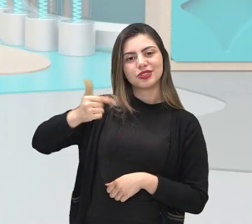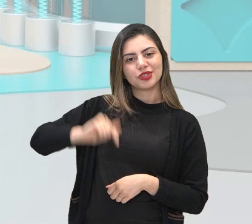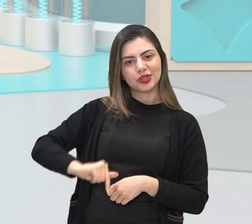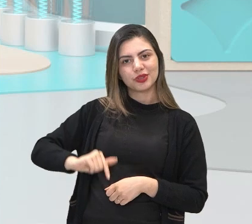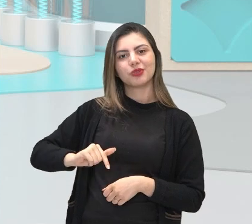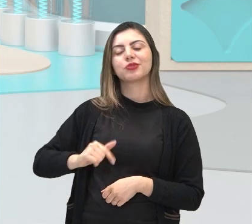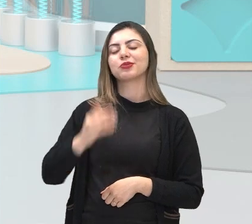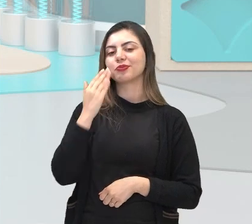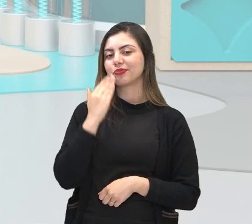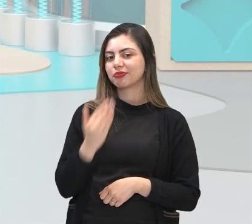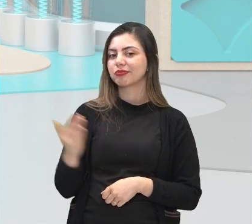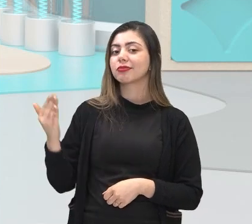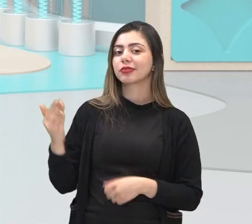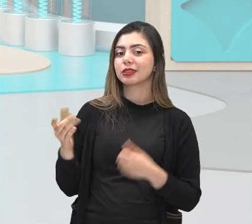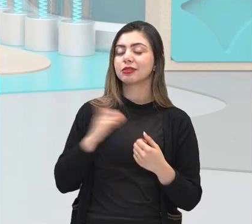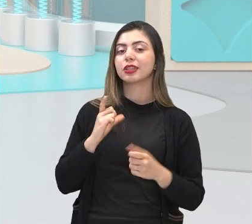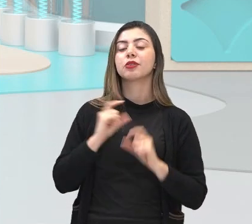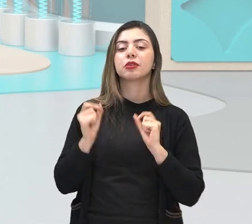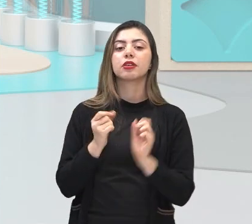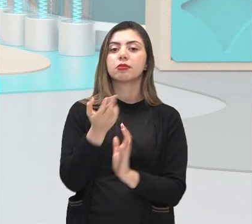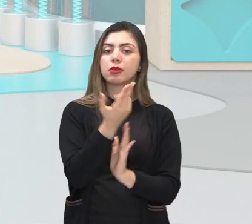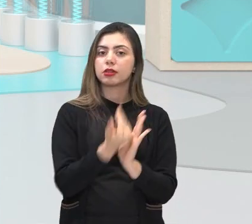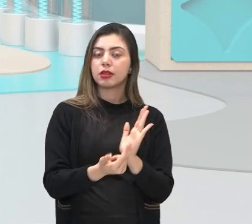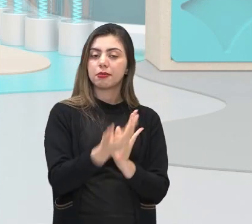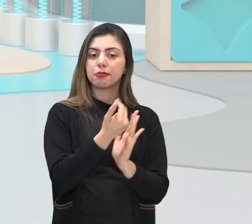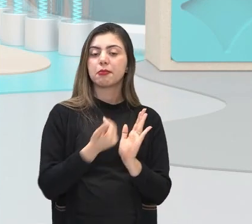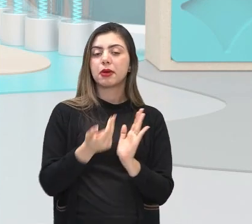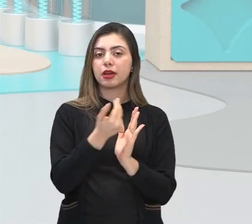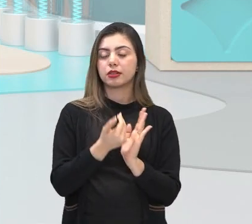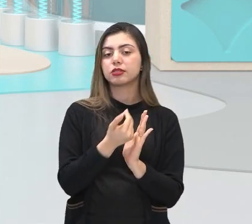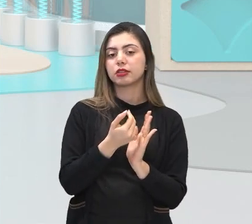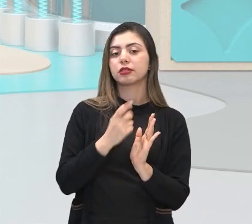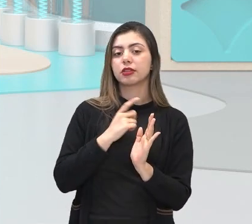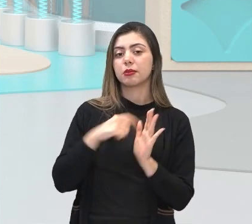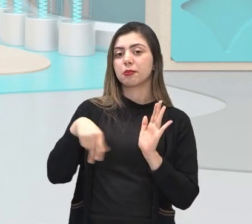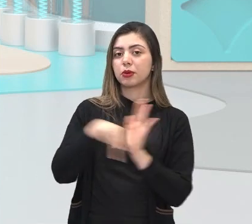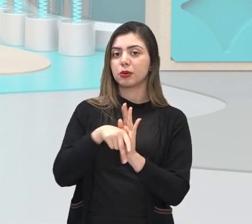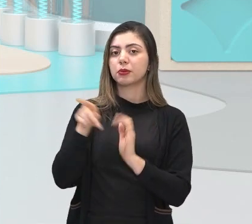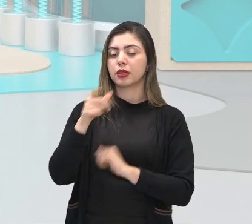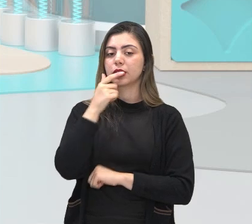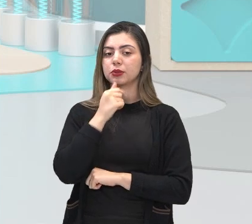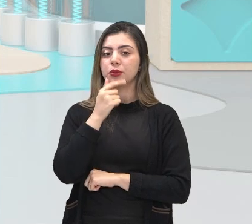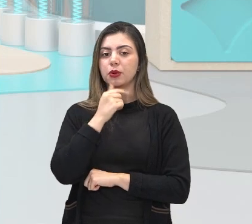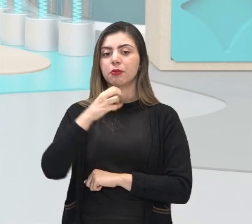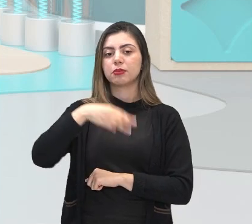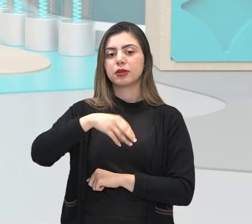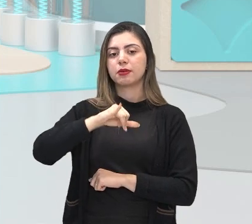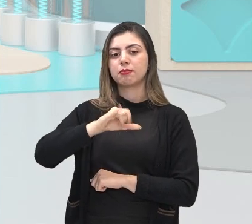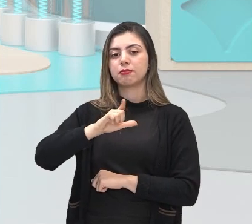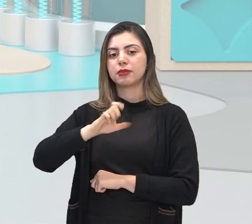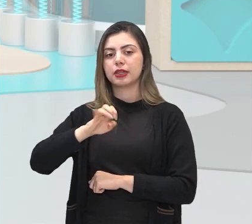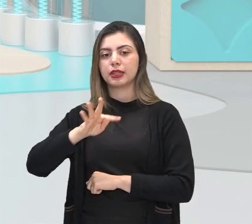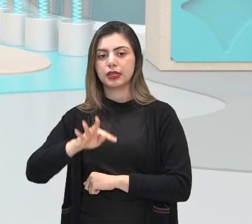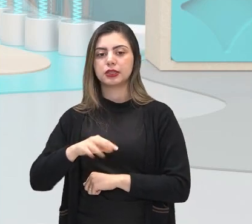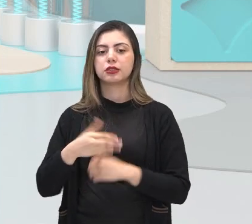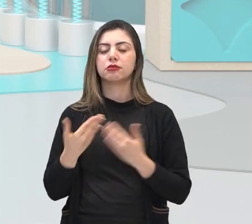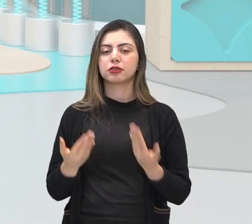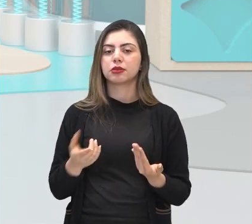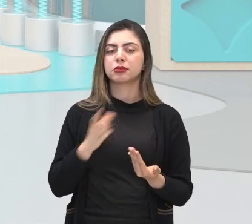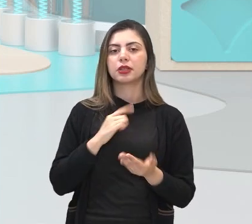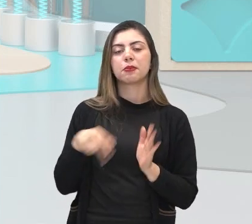obra que traz né aqui a gente tá vendo uma obra de meer que traz essa realidade da